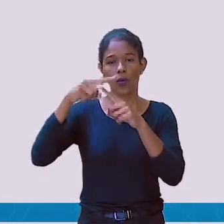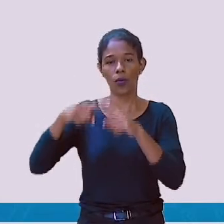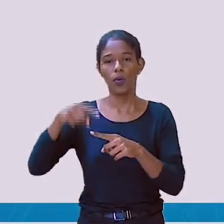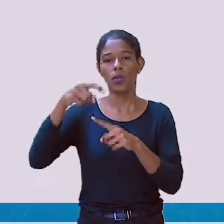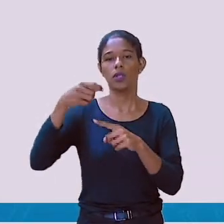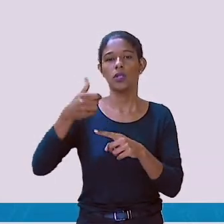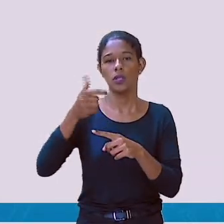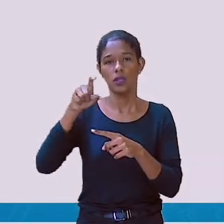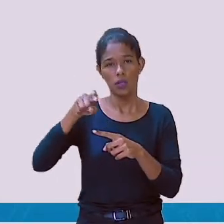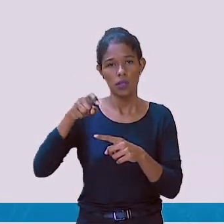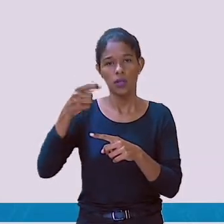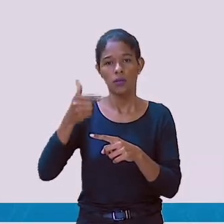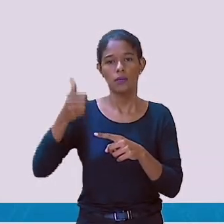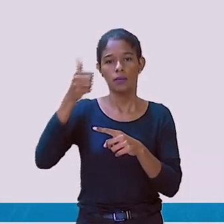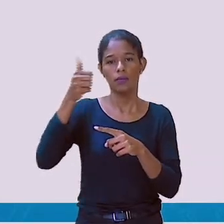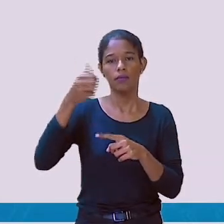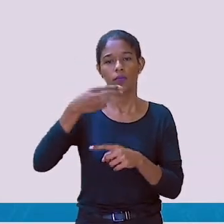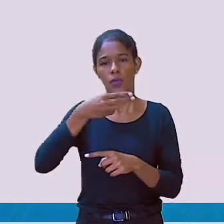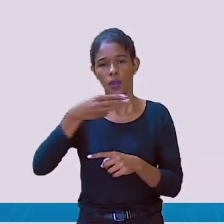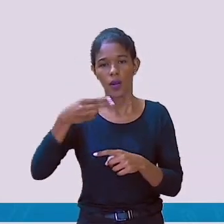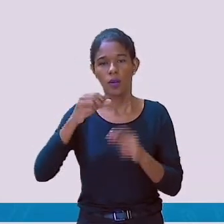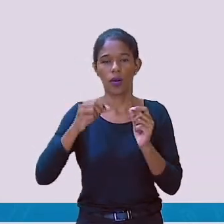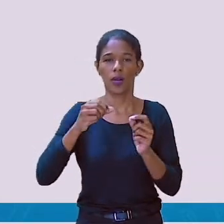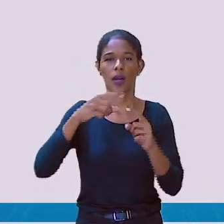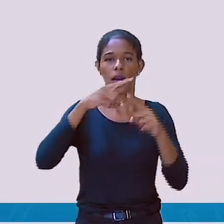os expoentes. Aqui eu tenho